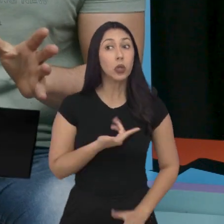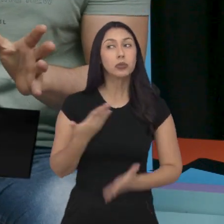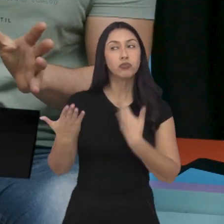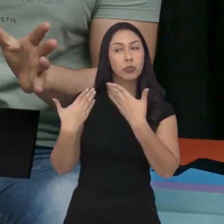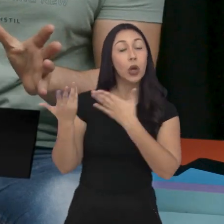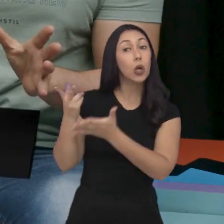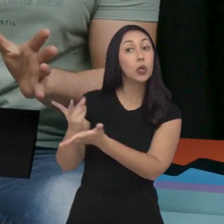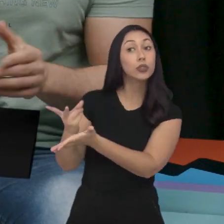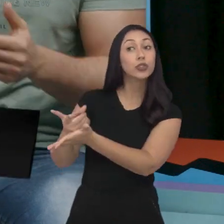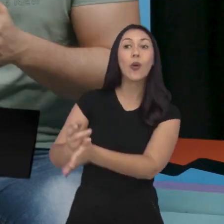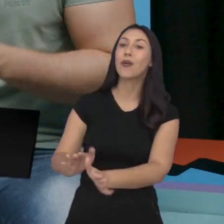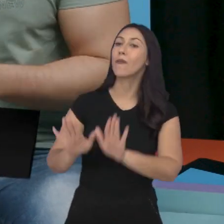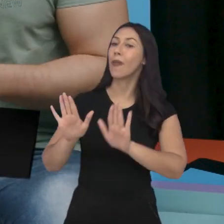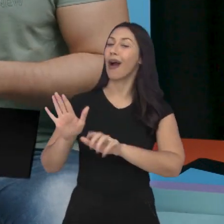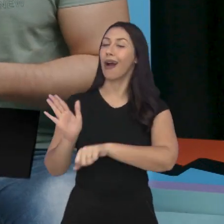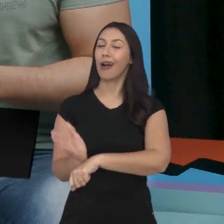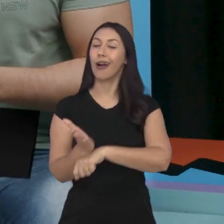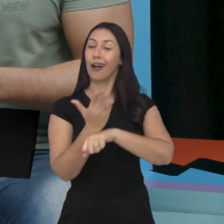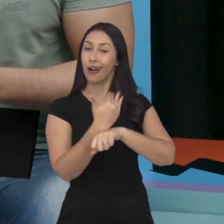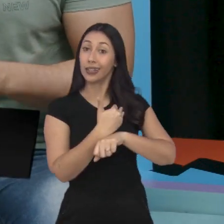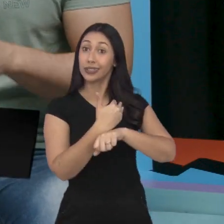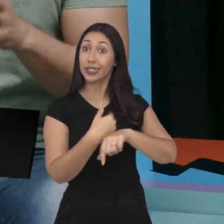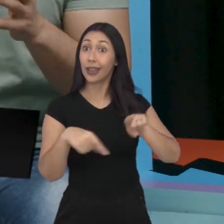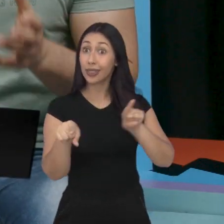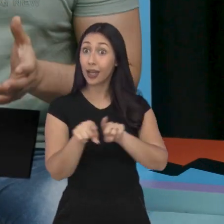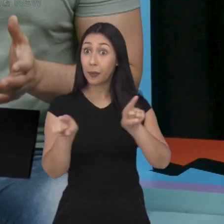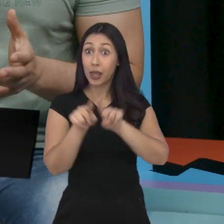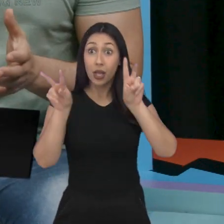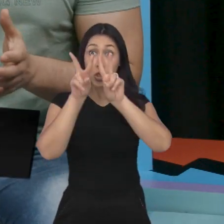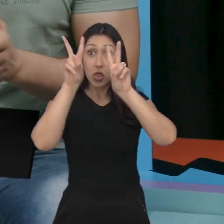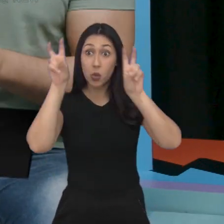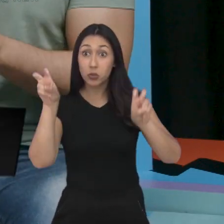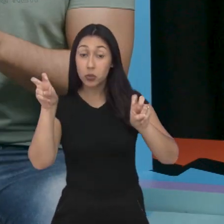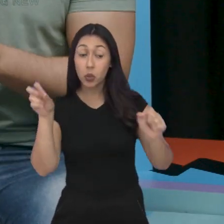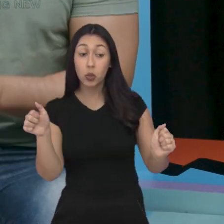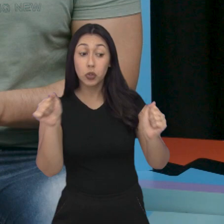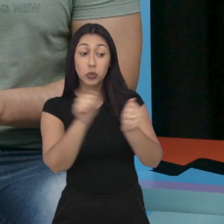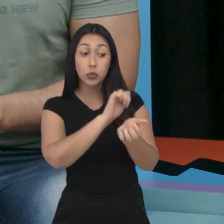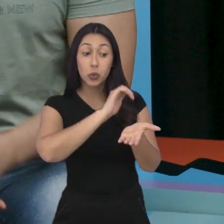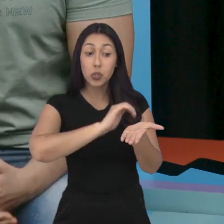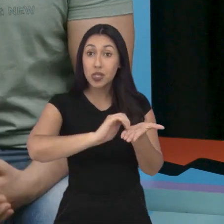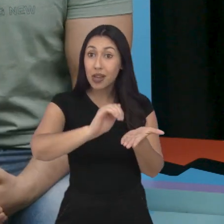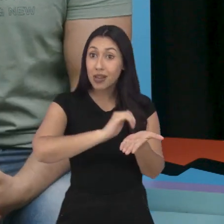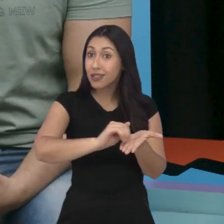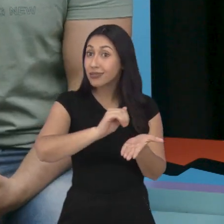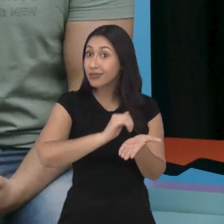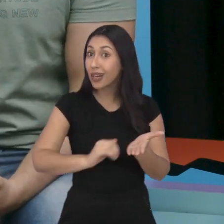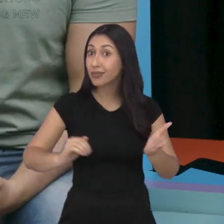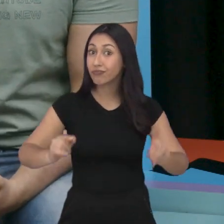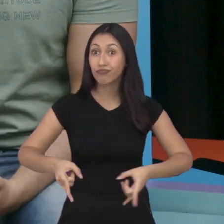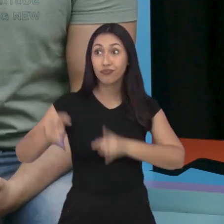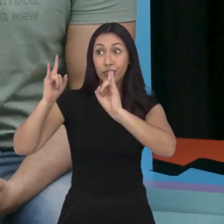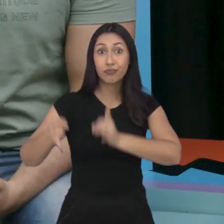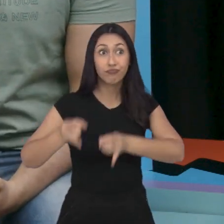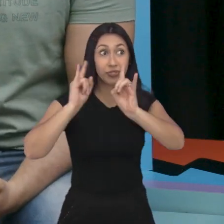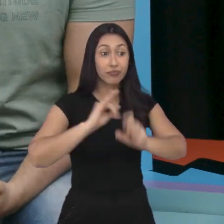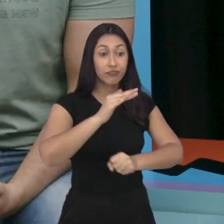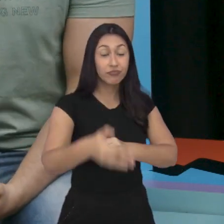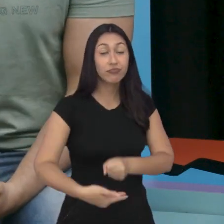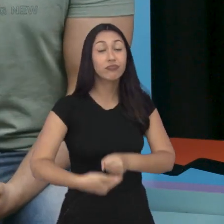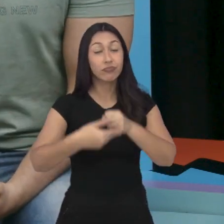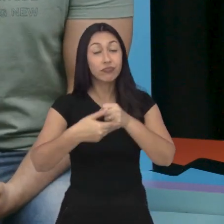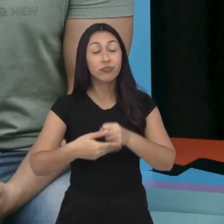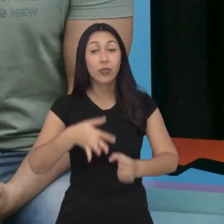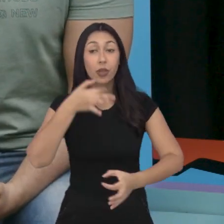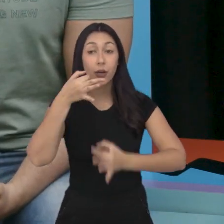continuar trocando uma ideia com eles, mas antes a gente levou essa temática para o secretário de Urbanismo e Sustentabilidade de São José